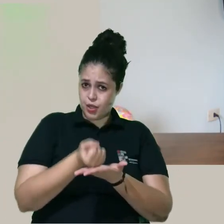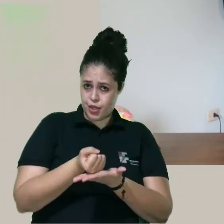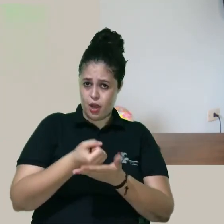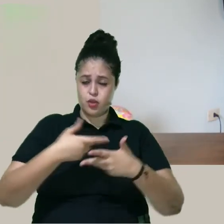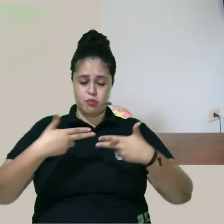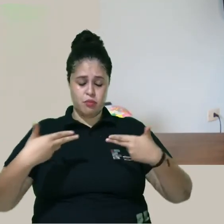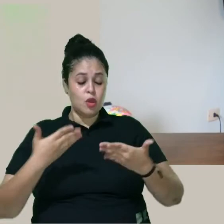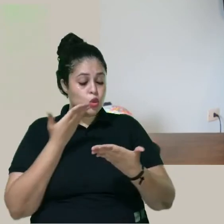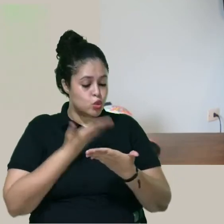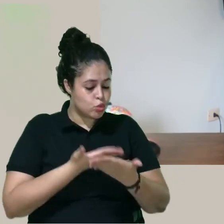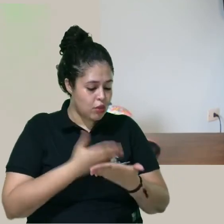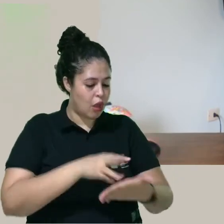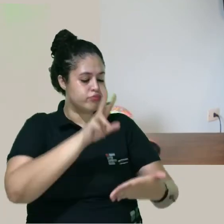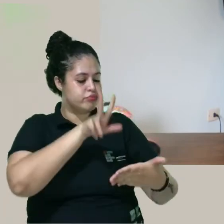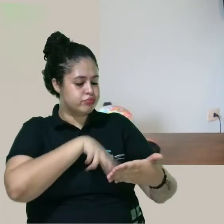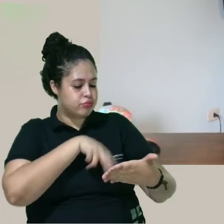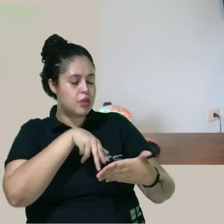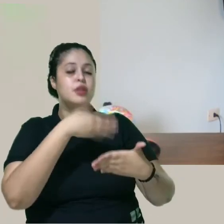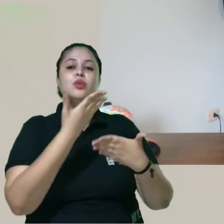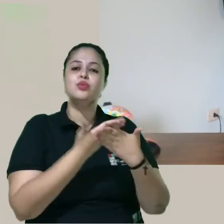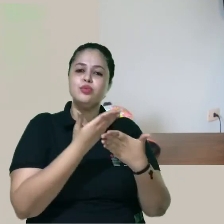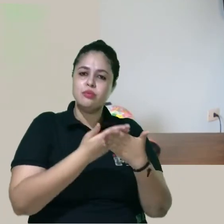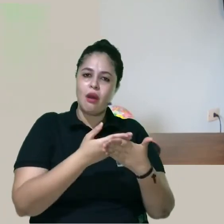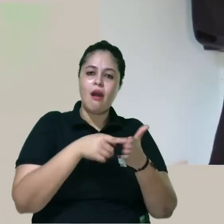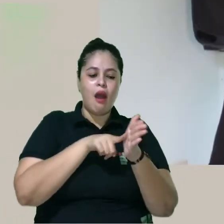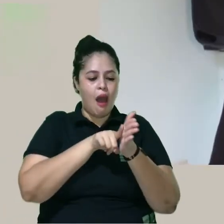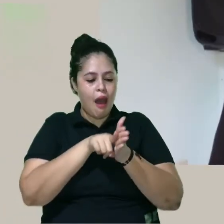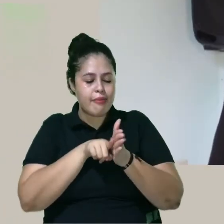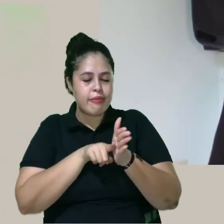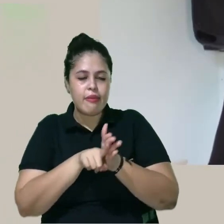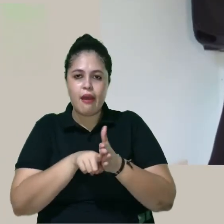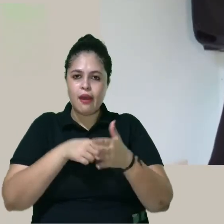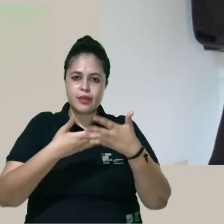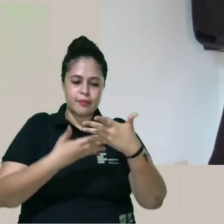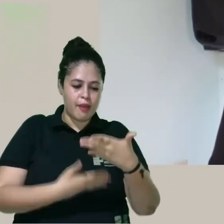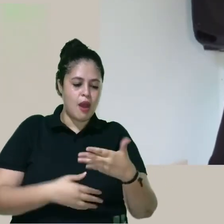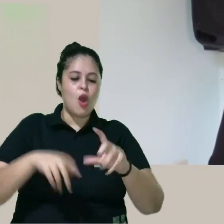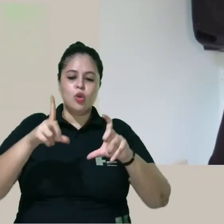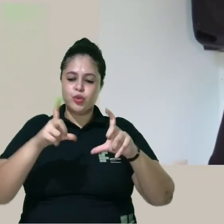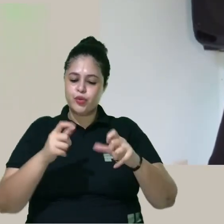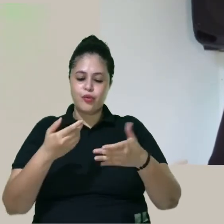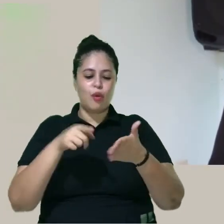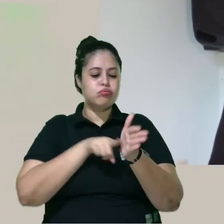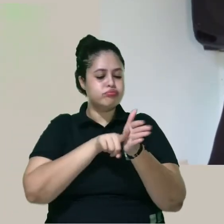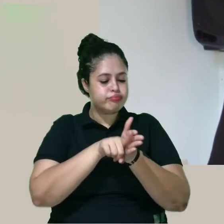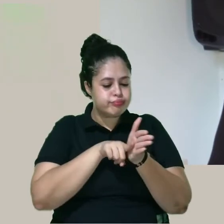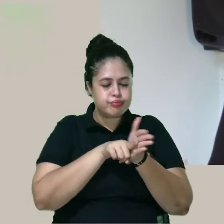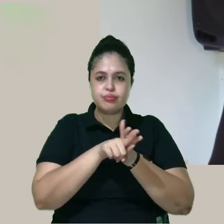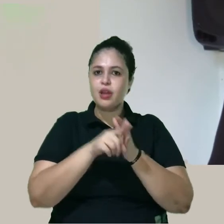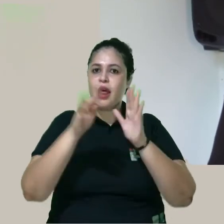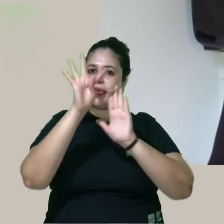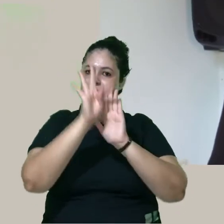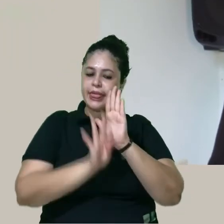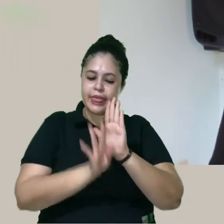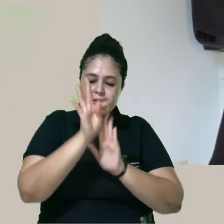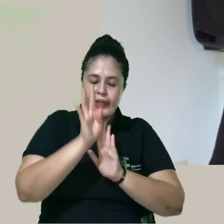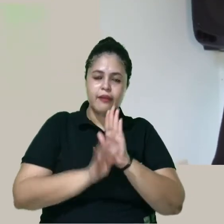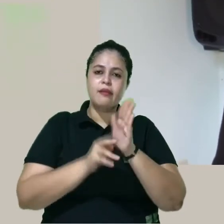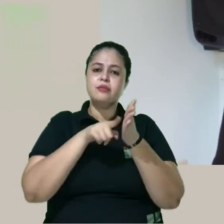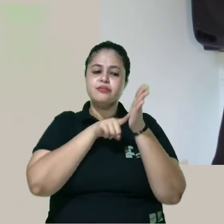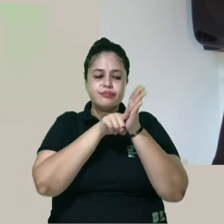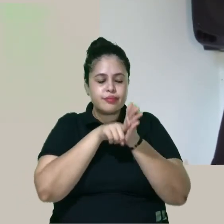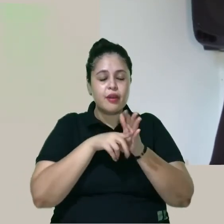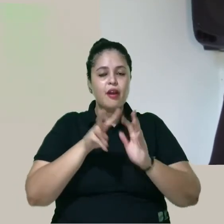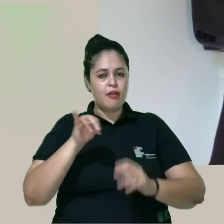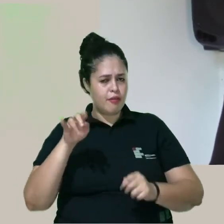vão estudar os materiais. Se for análise de mapa, análise de imagem, de filmes, de textos,